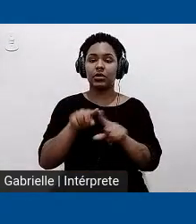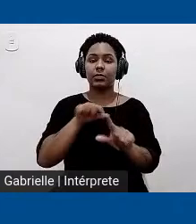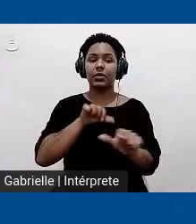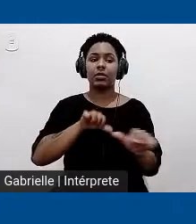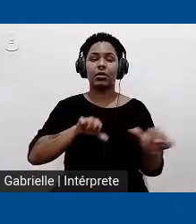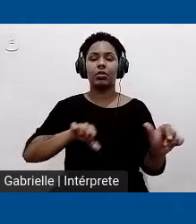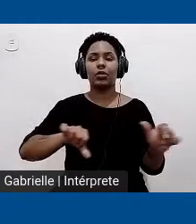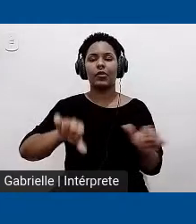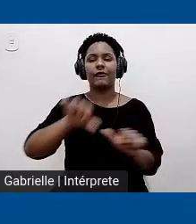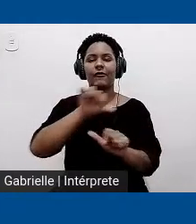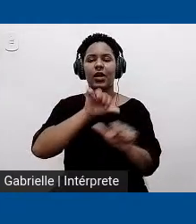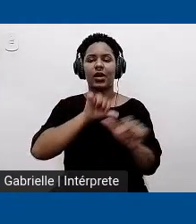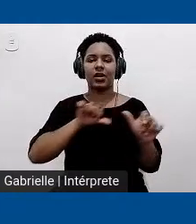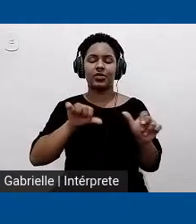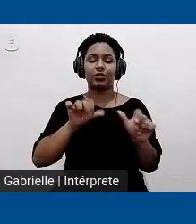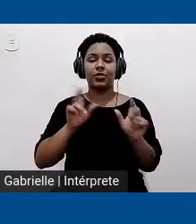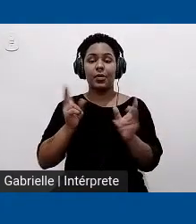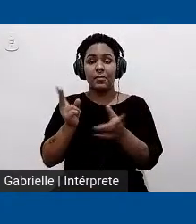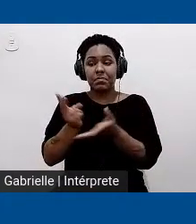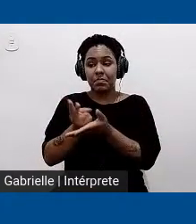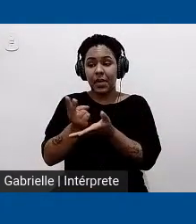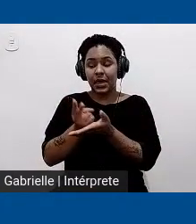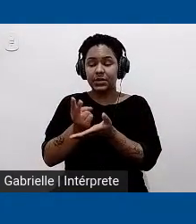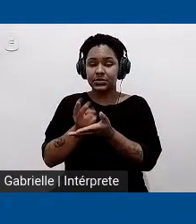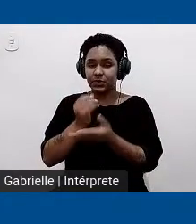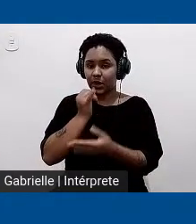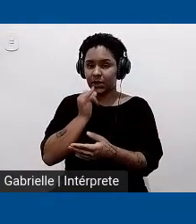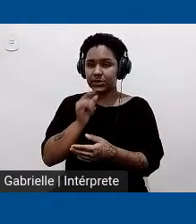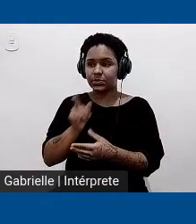renovando, esse mesmo tipo de